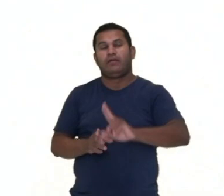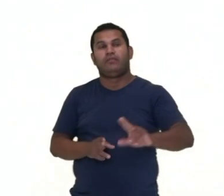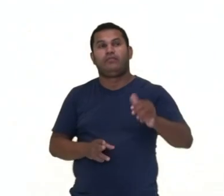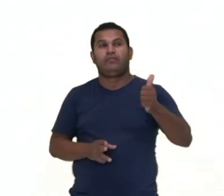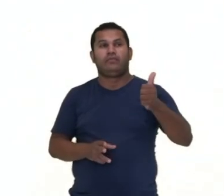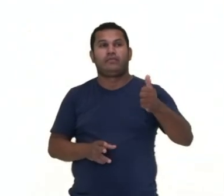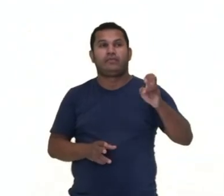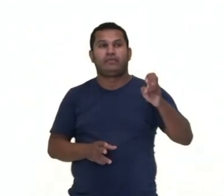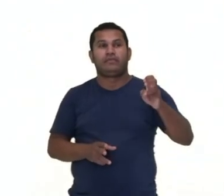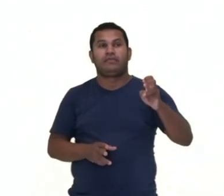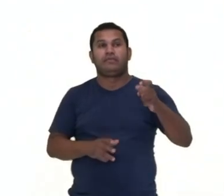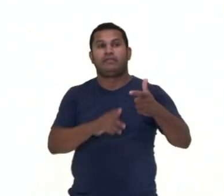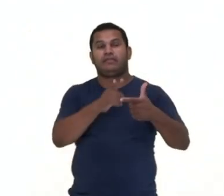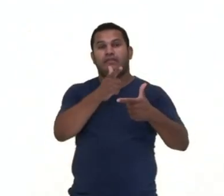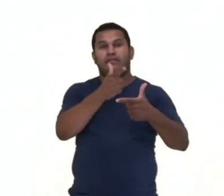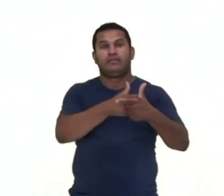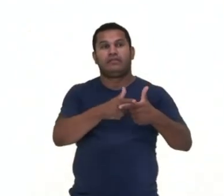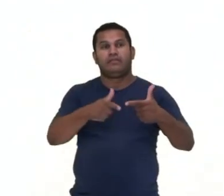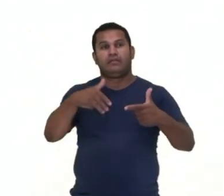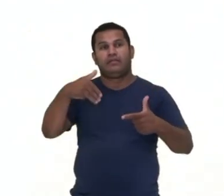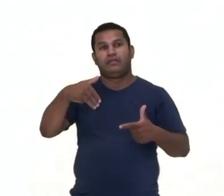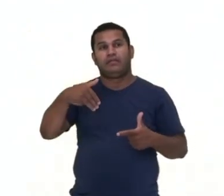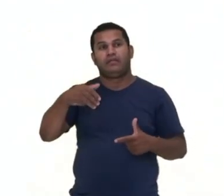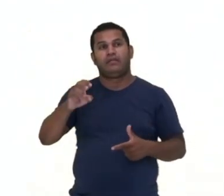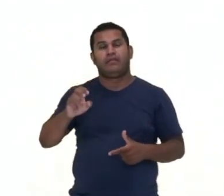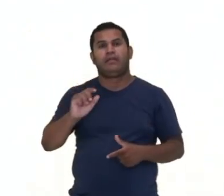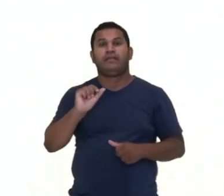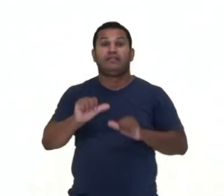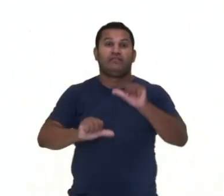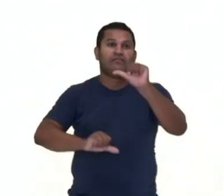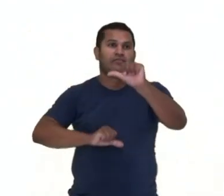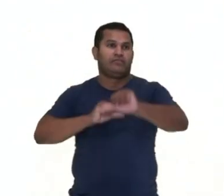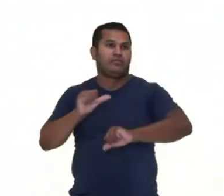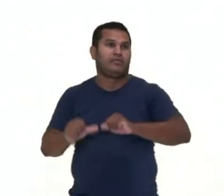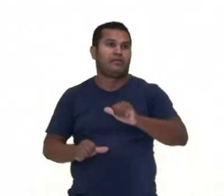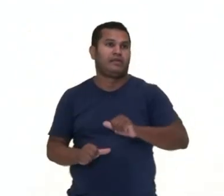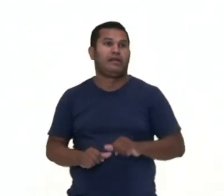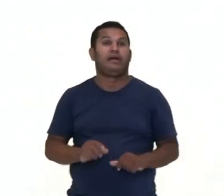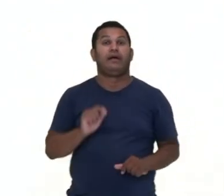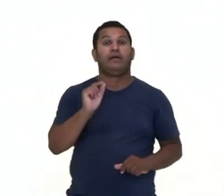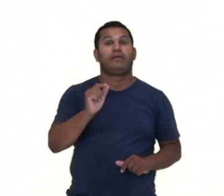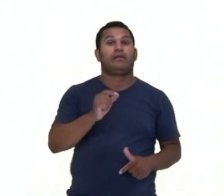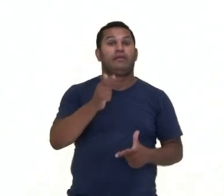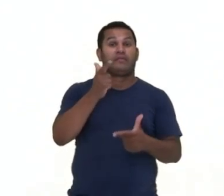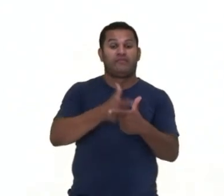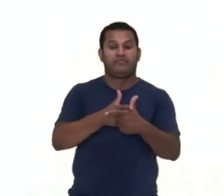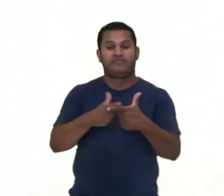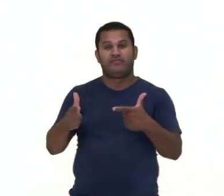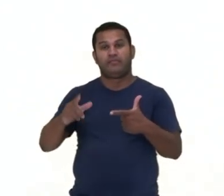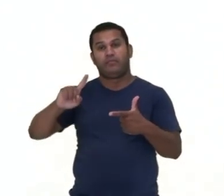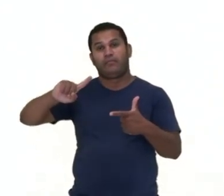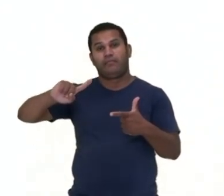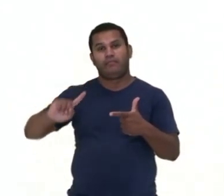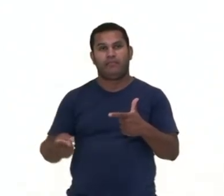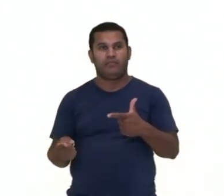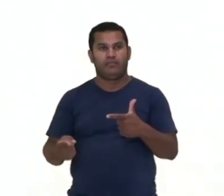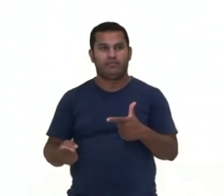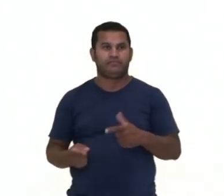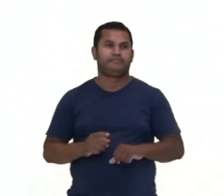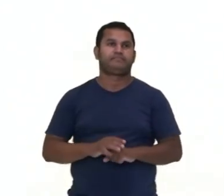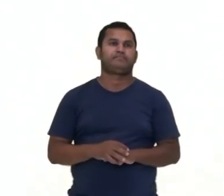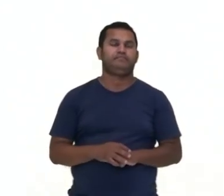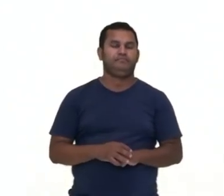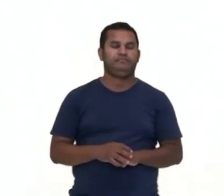eu divido por 1000, certo? Então, milímetro para metro, eu divido por 1000. Ok, feito isso, eu vou fazer